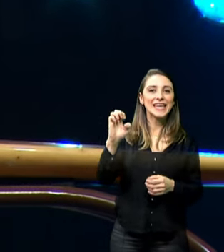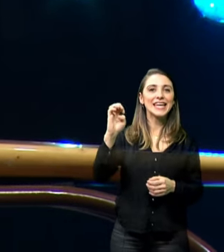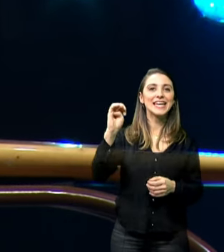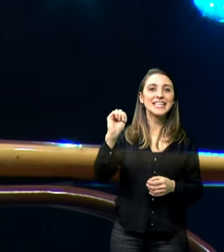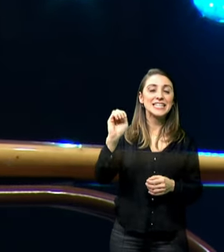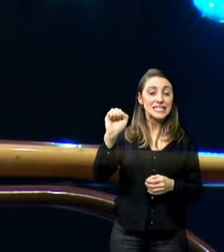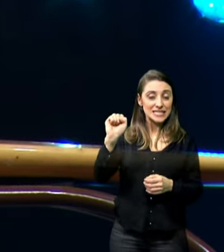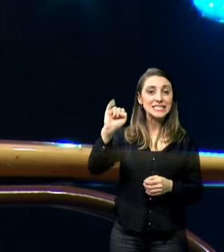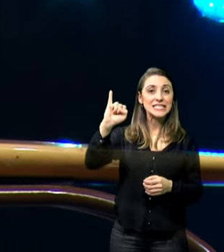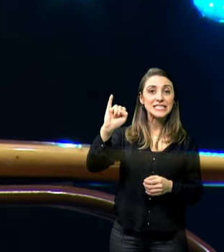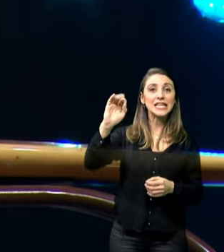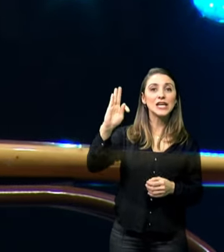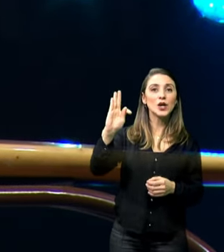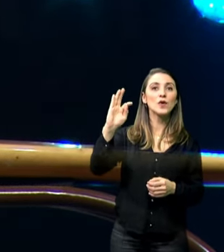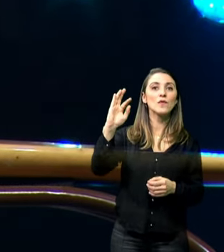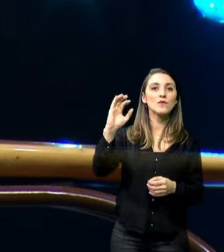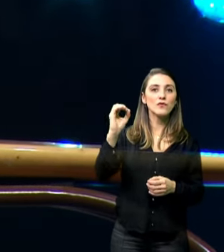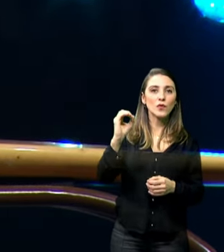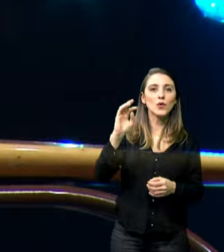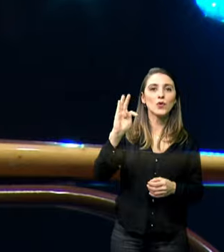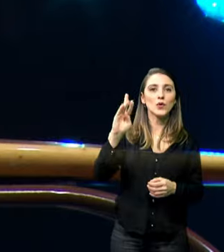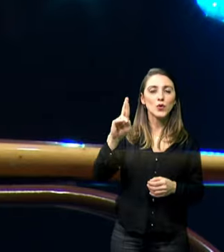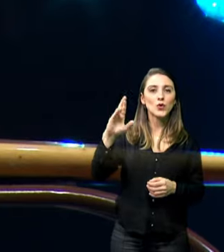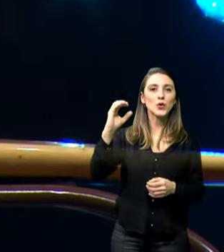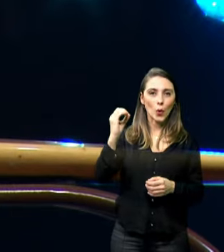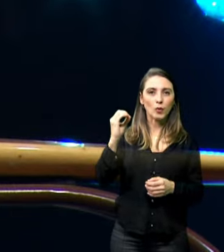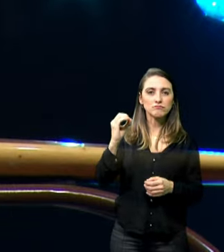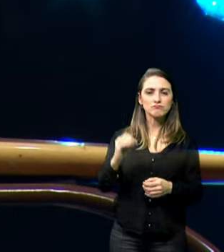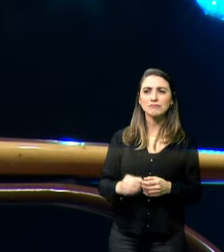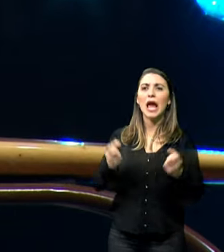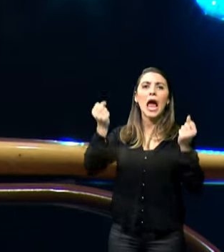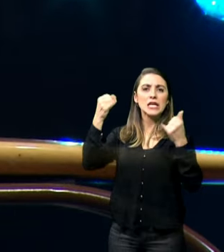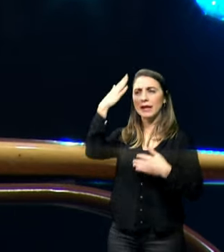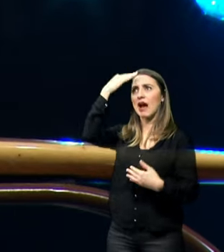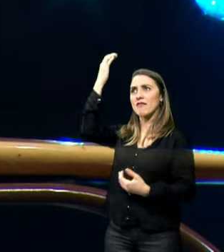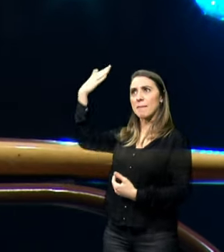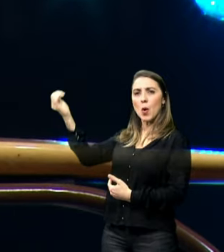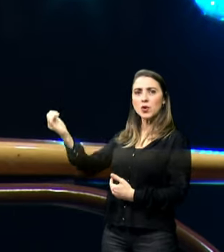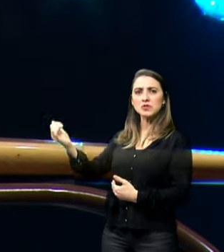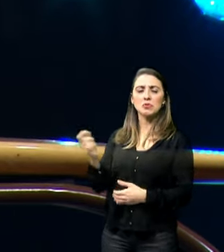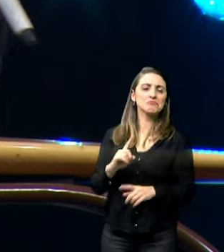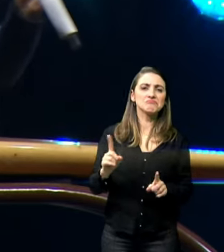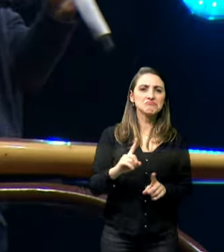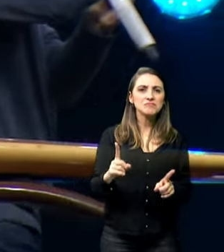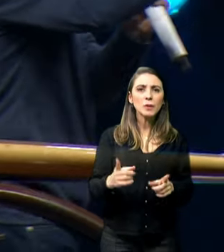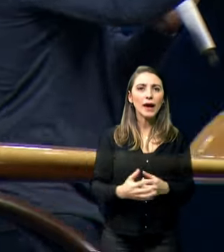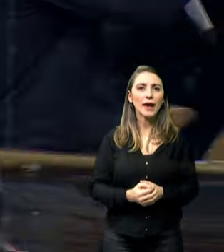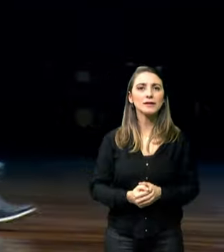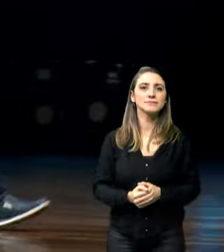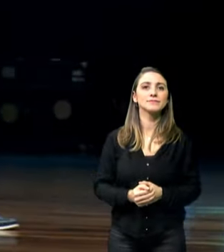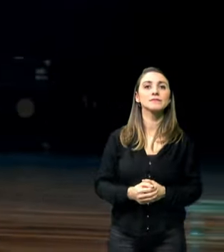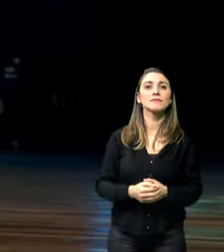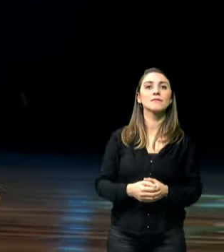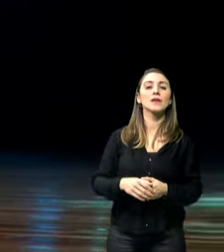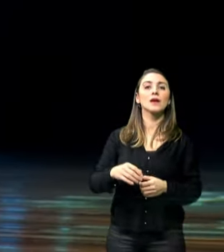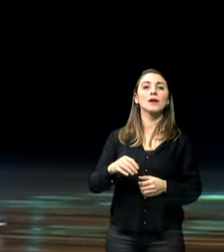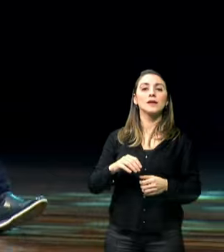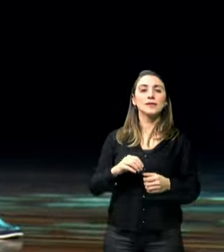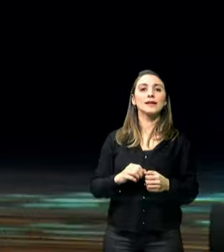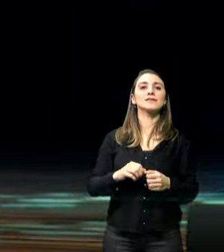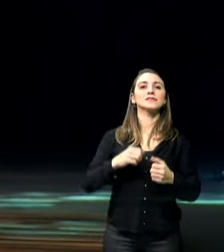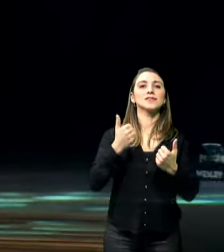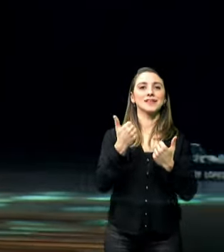Não é muito falar desse cara na Bíblia. Está lá em 2 Timóteo 1,16. O Senhor conceda graça à casa de